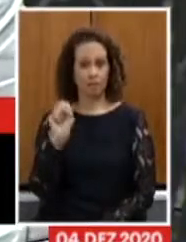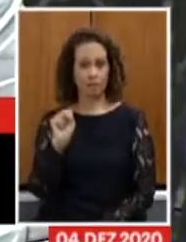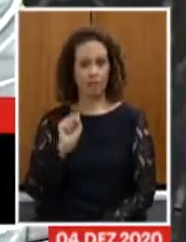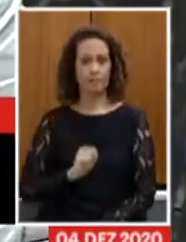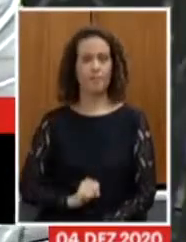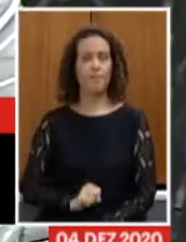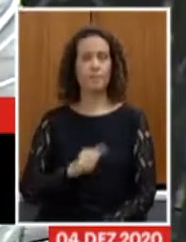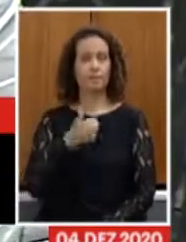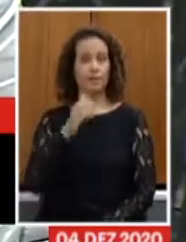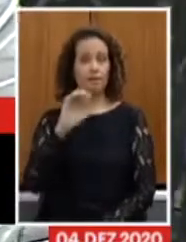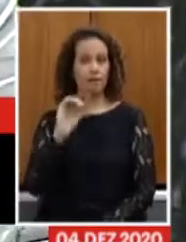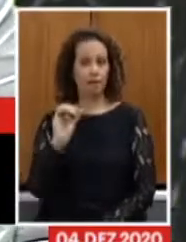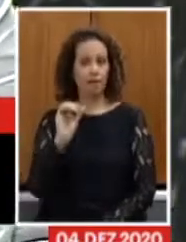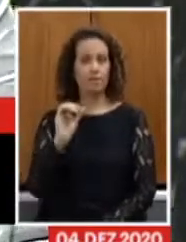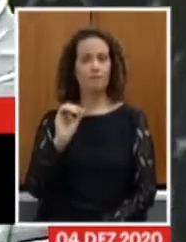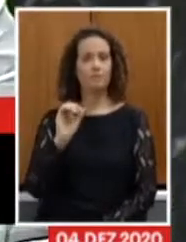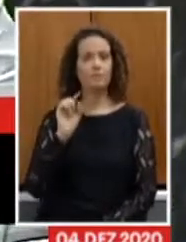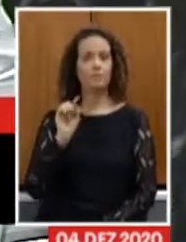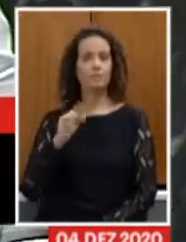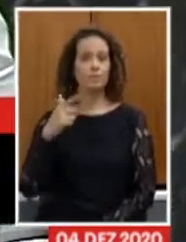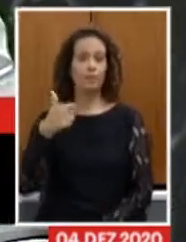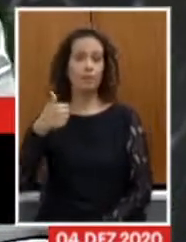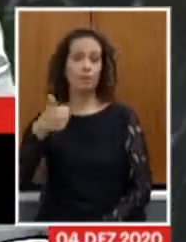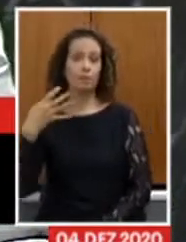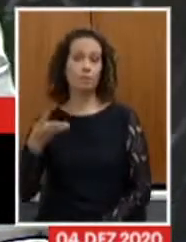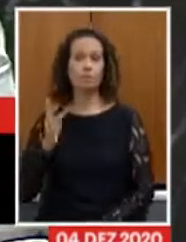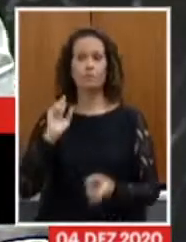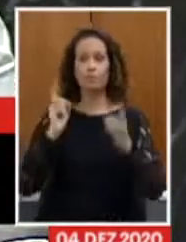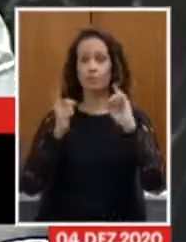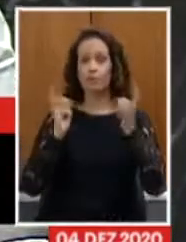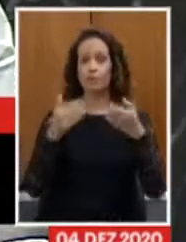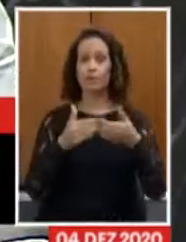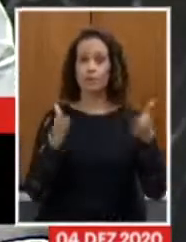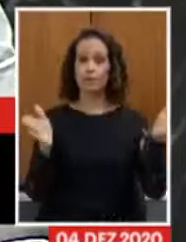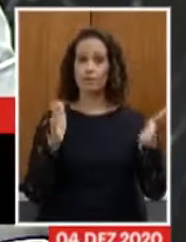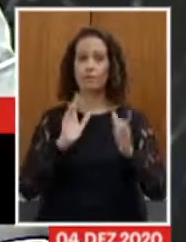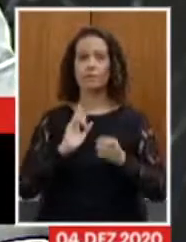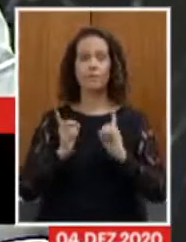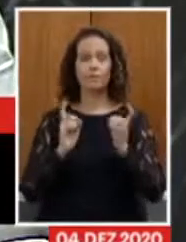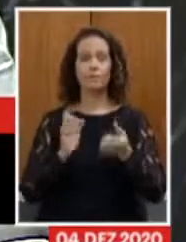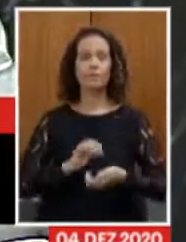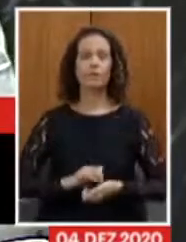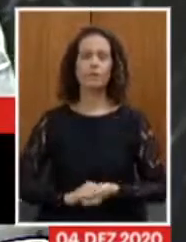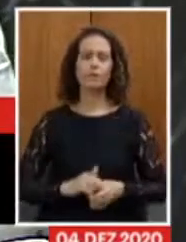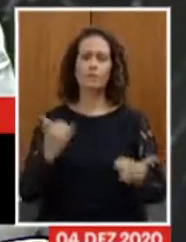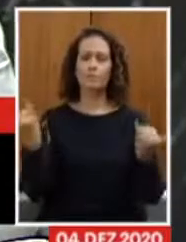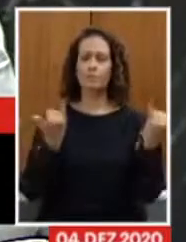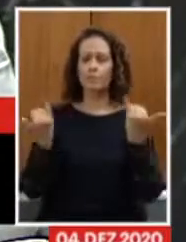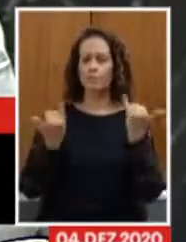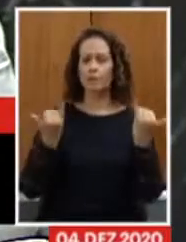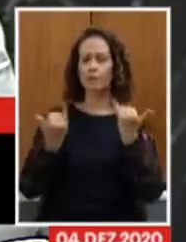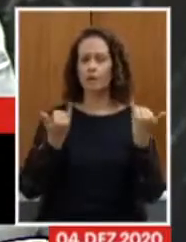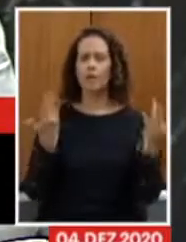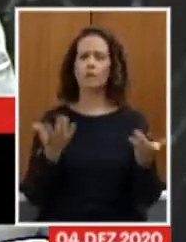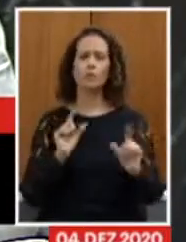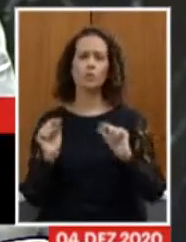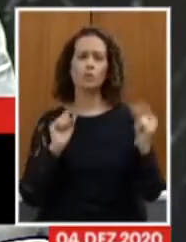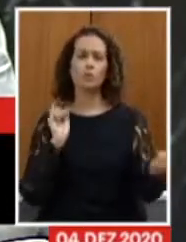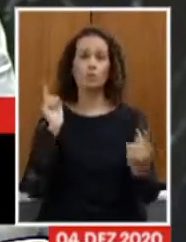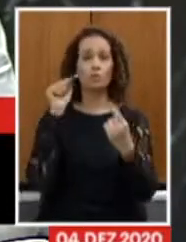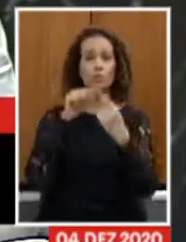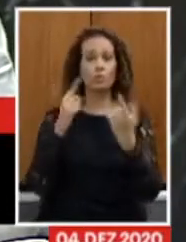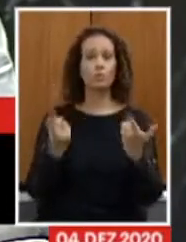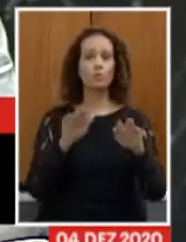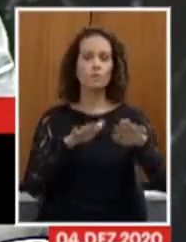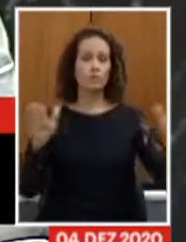Às 10h14, a presidência declara aberta a reunião. Informada a destinação da reunião, o presidente convida para compor